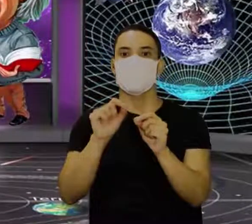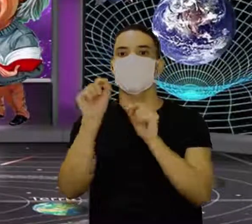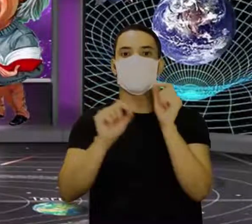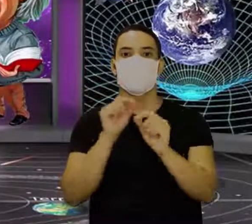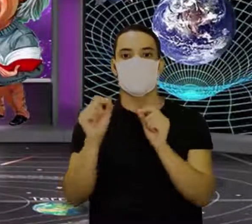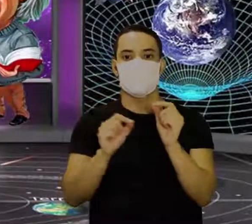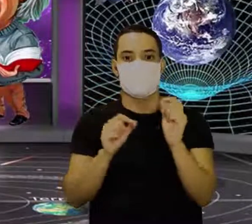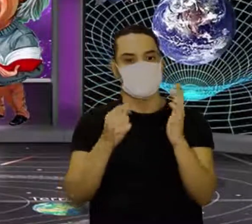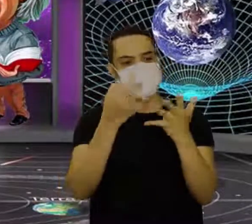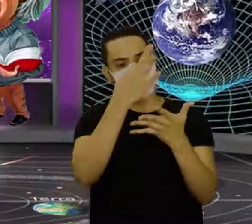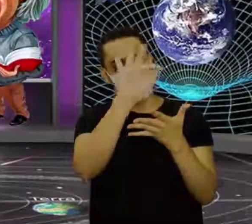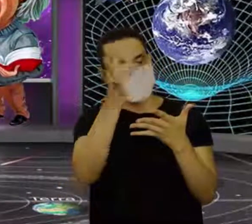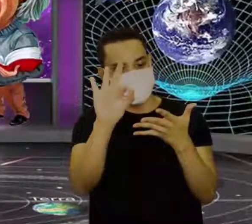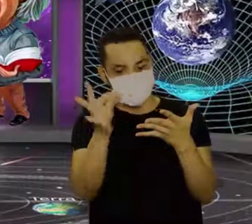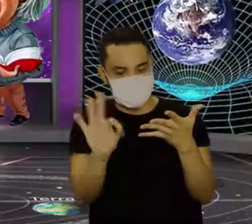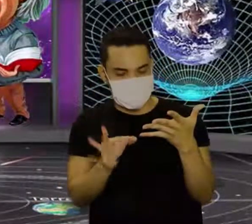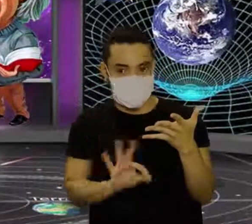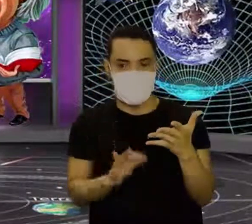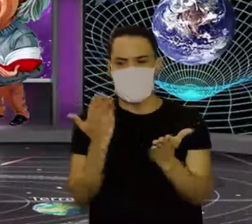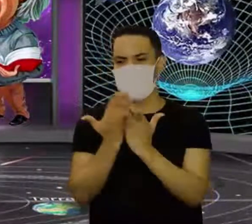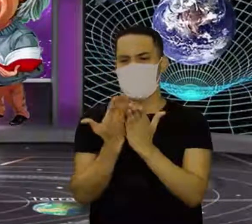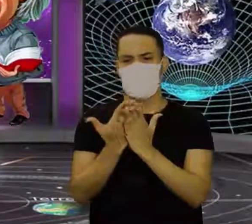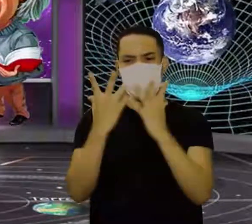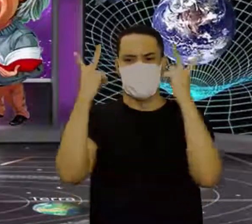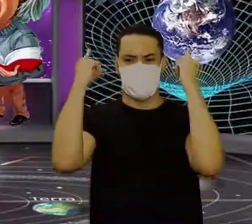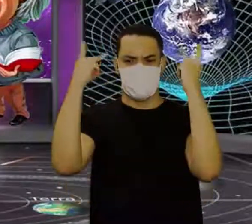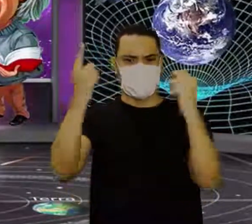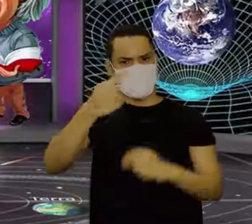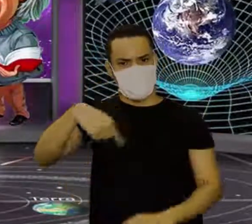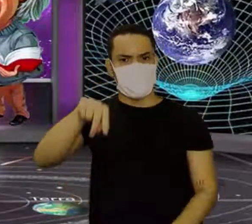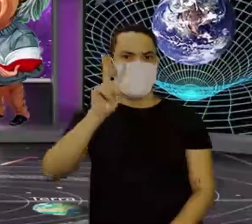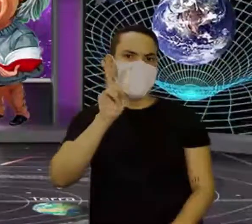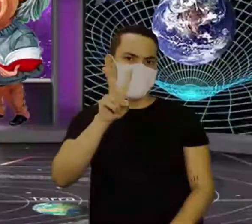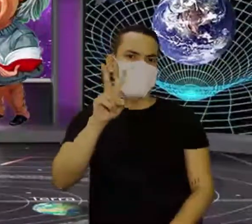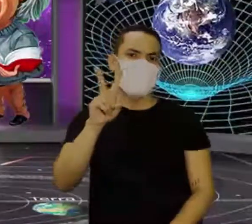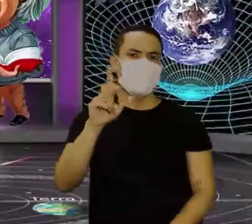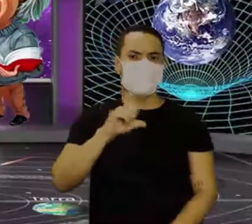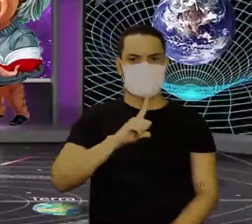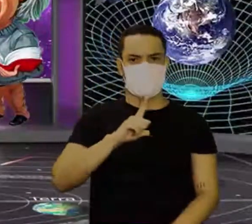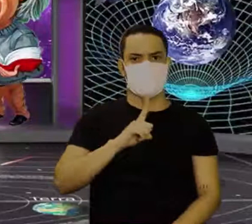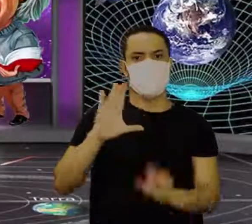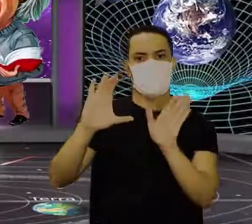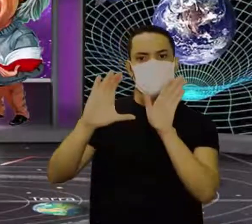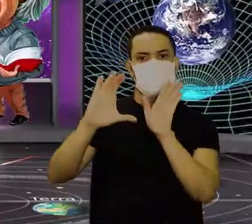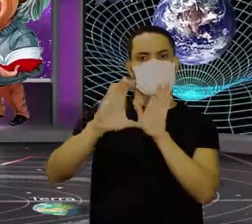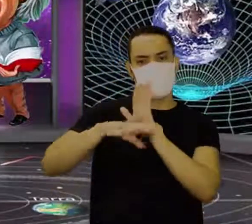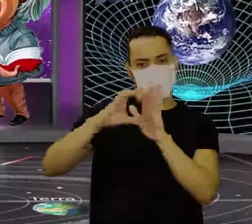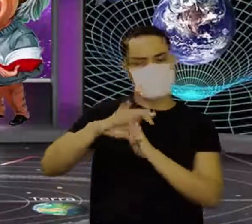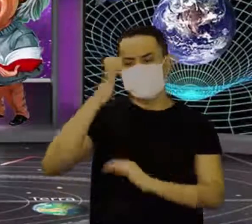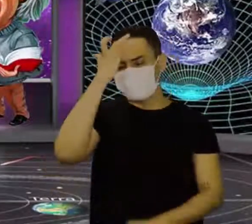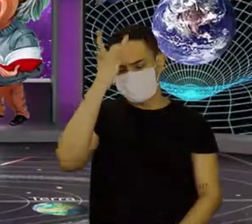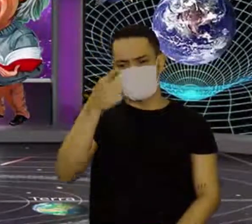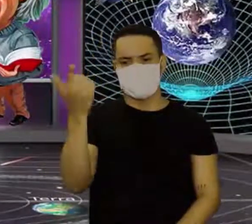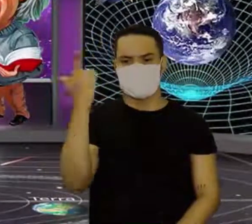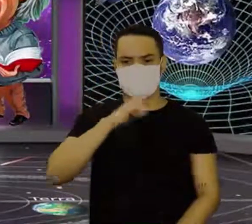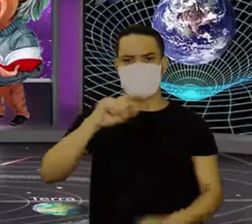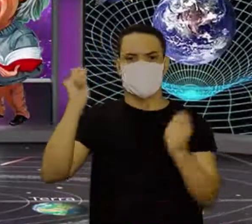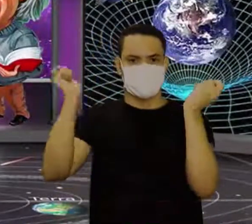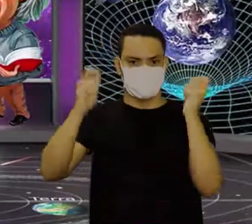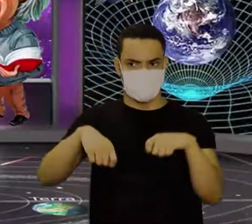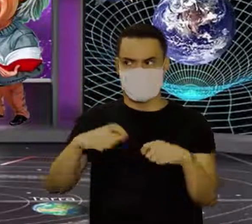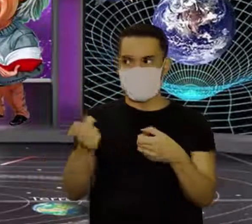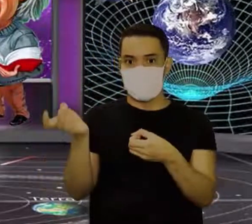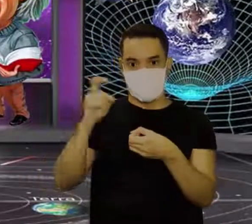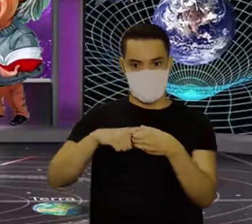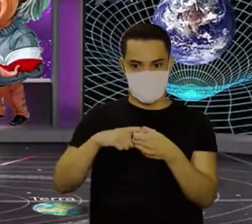as correções. É uma aula bem tranquila, vocês vão ver que aplicando direitinho os conceitos aí, as definições, vocês vão conseguir resolver.